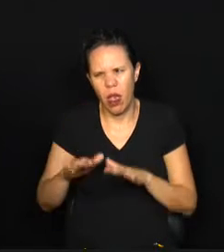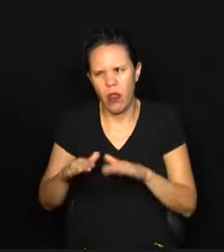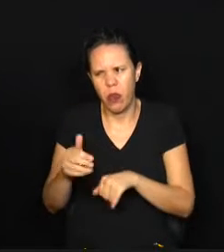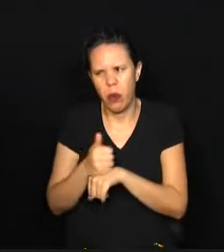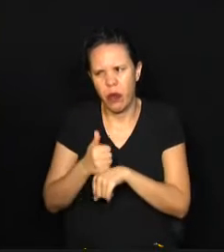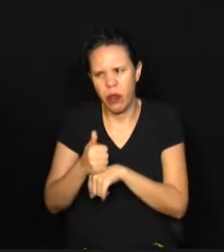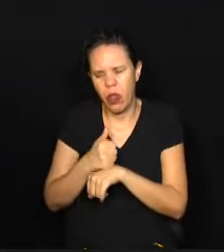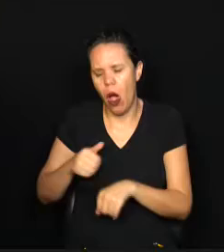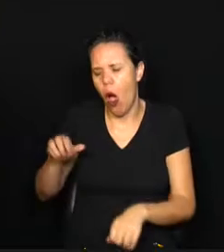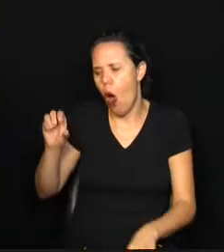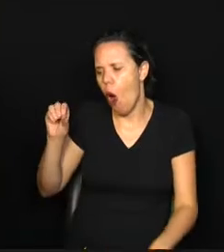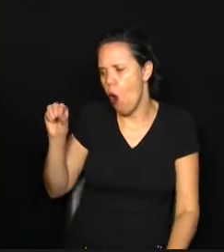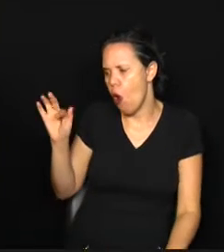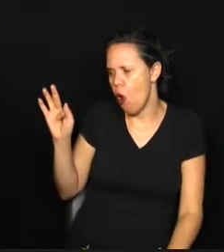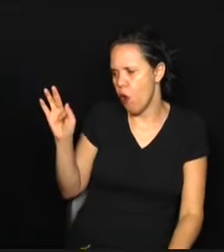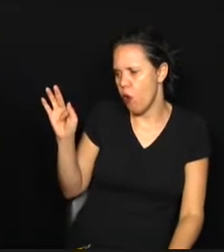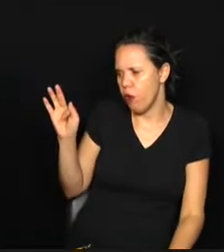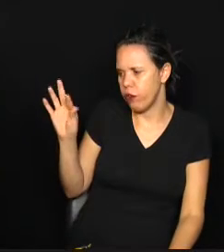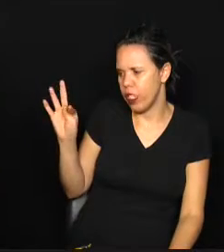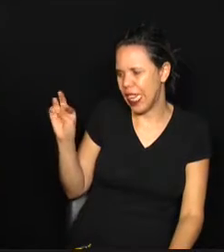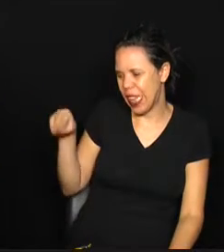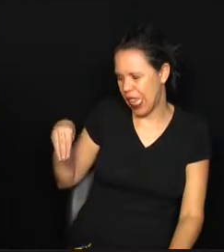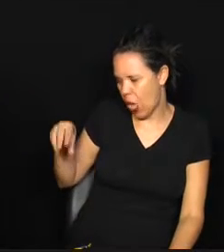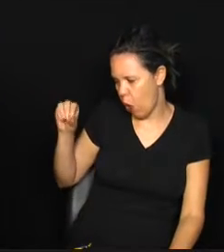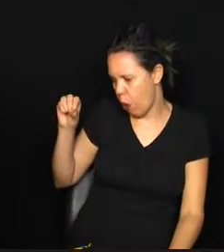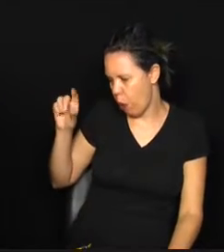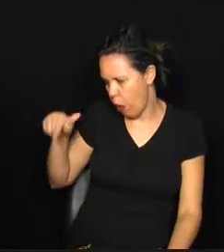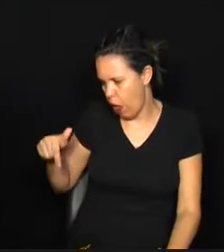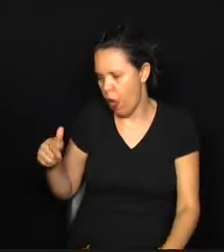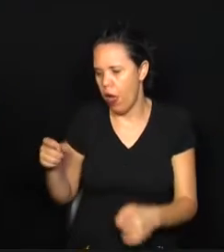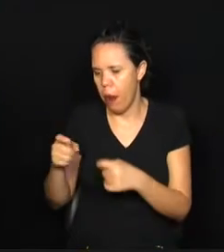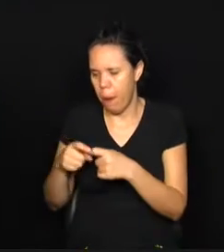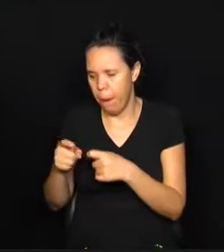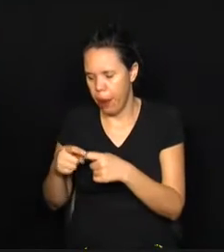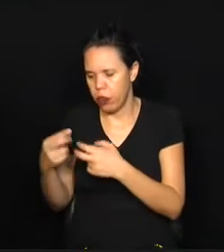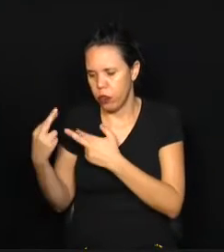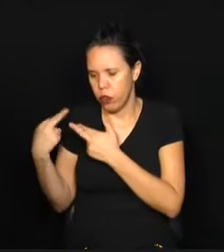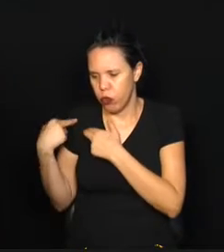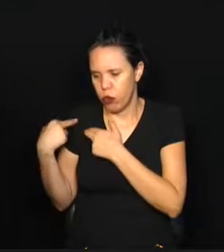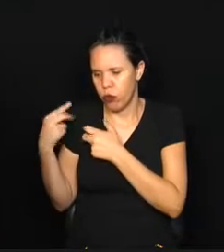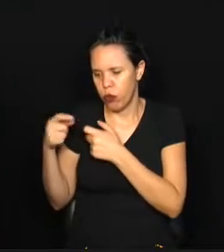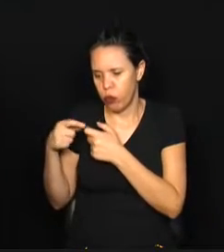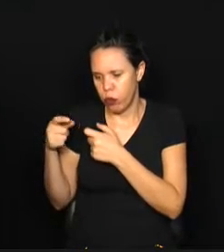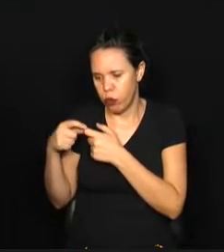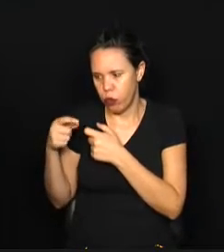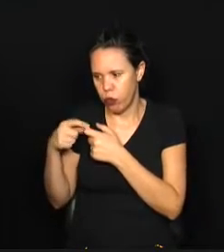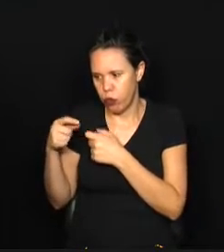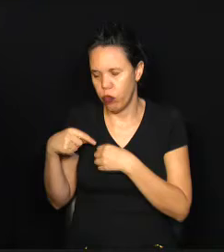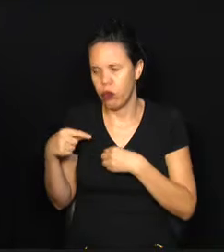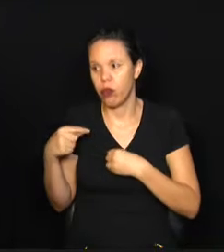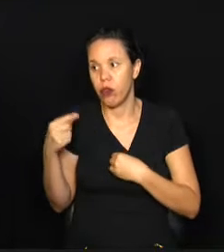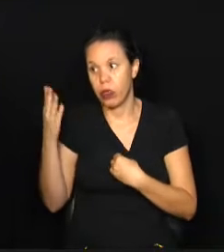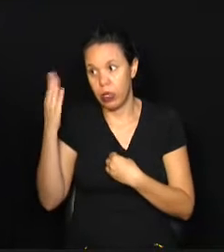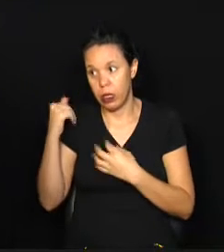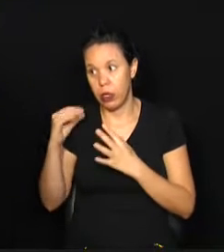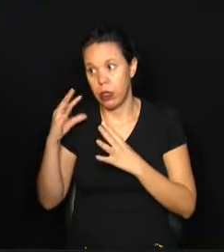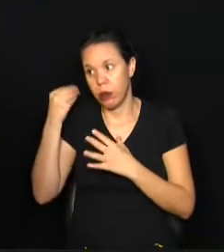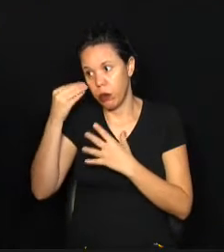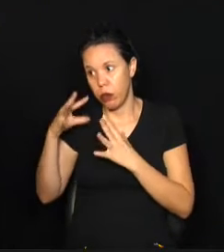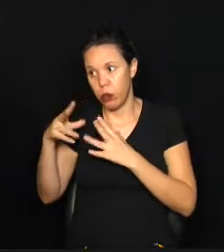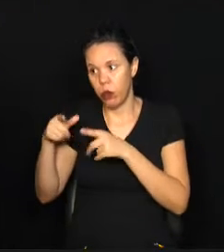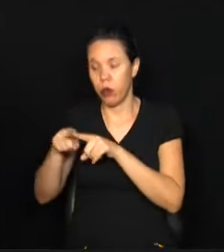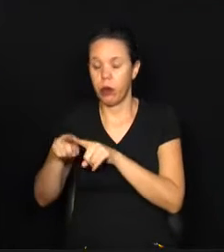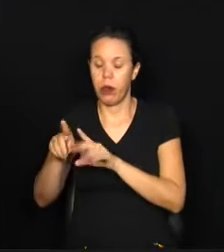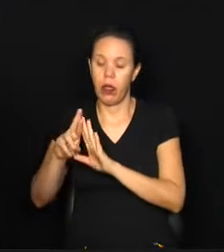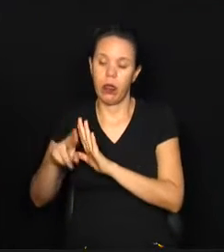da especialidade médica mais importante da medicina, que é o médico generalista. Via de regra,